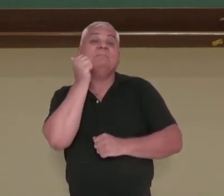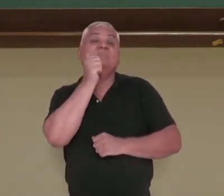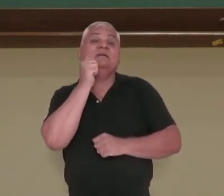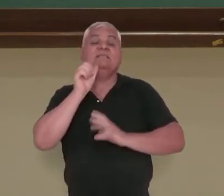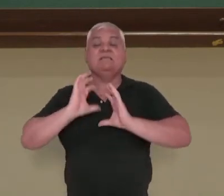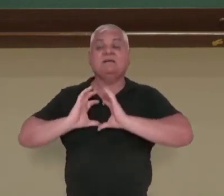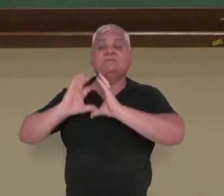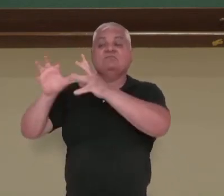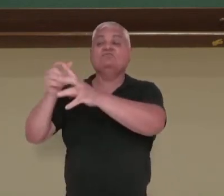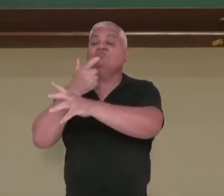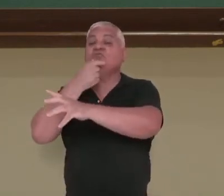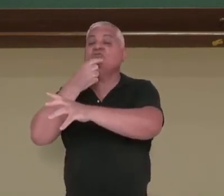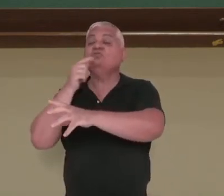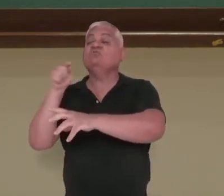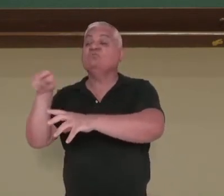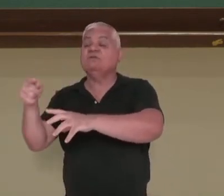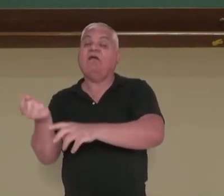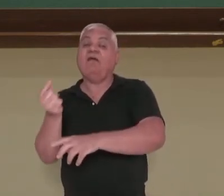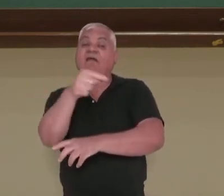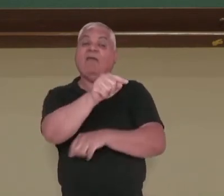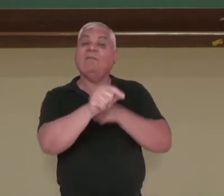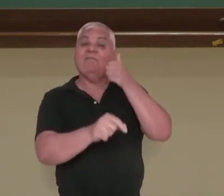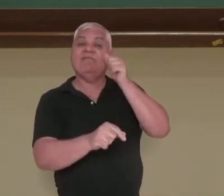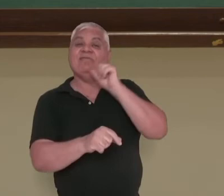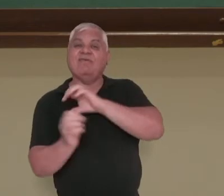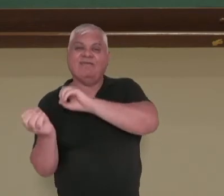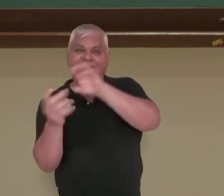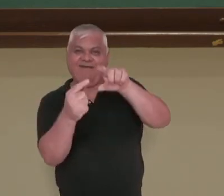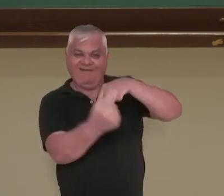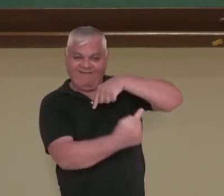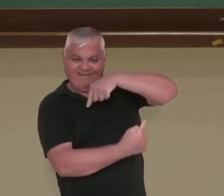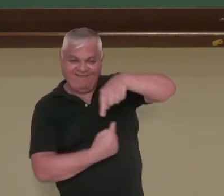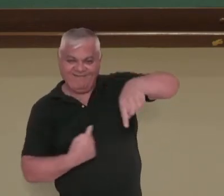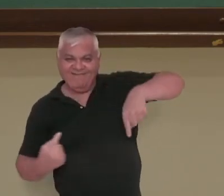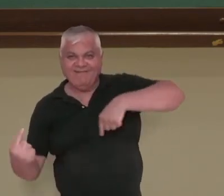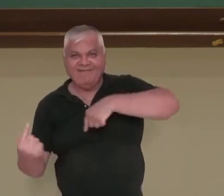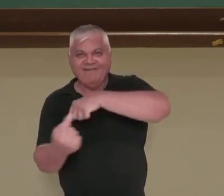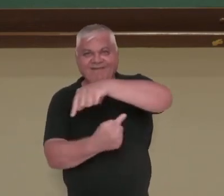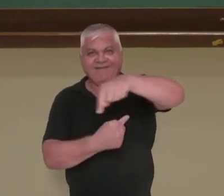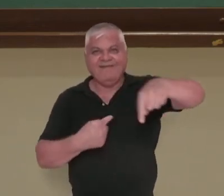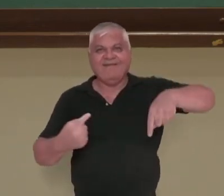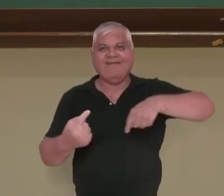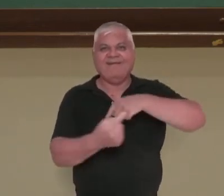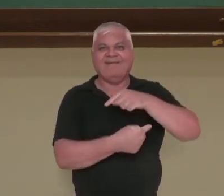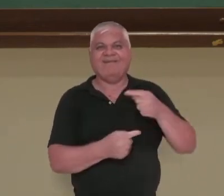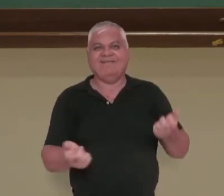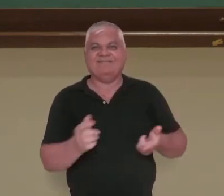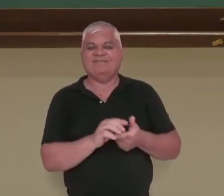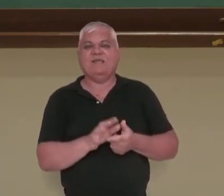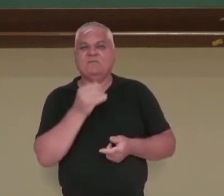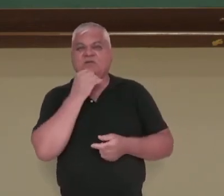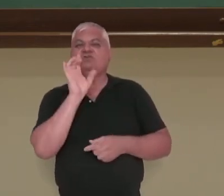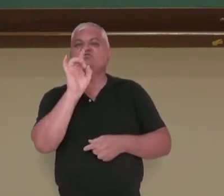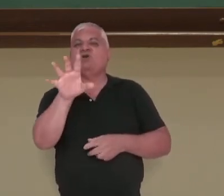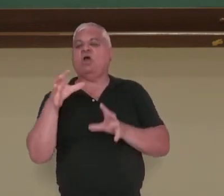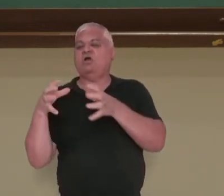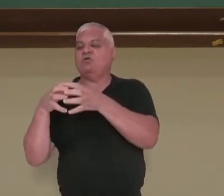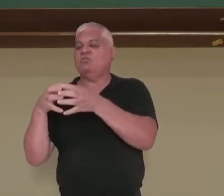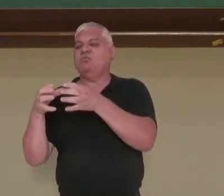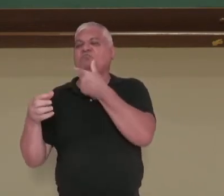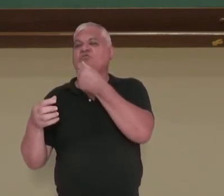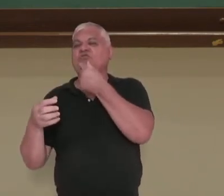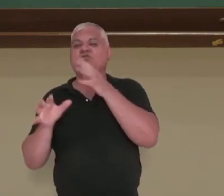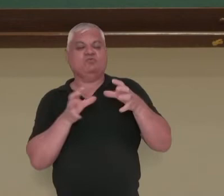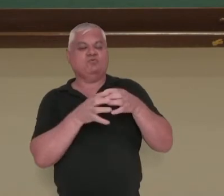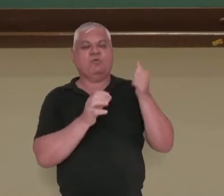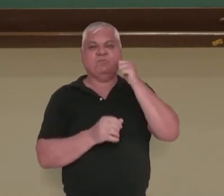menino só pode passar a bola para a menina. E isso faz muito com que evite aquela questão, né, dos meninos excluírem as meninas se o